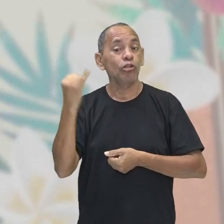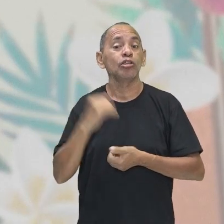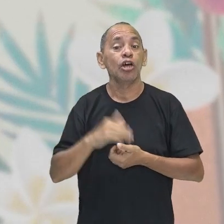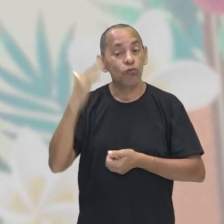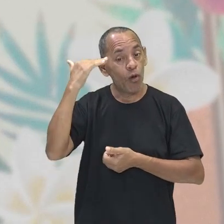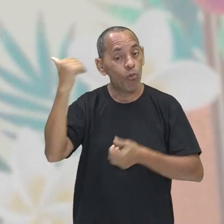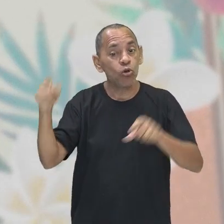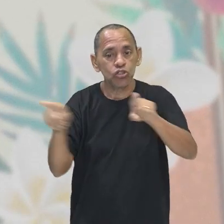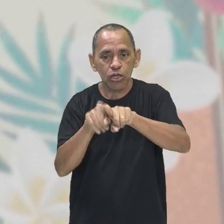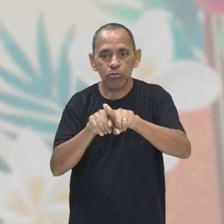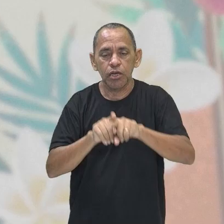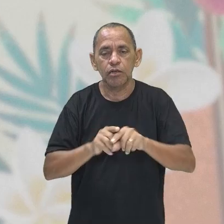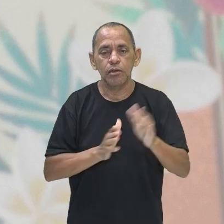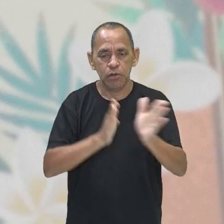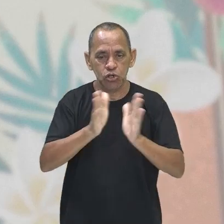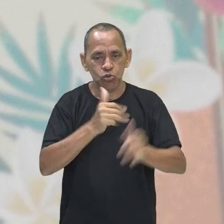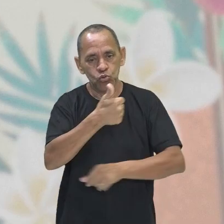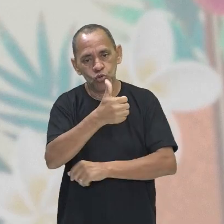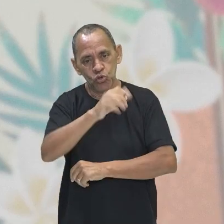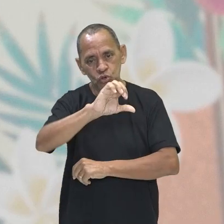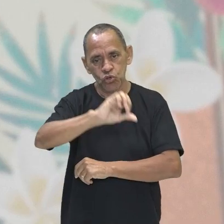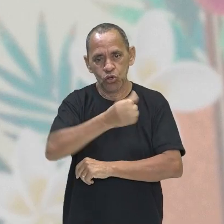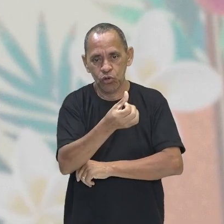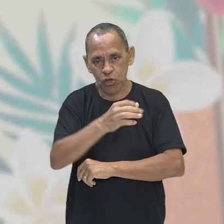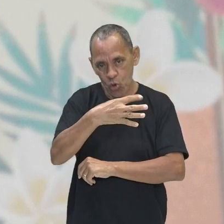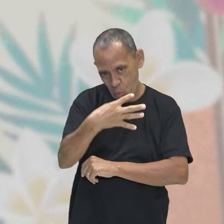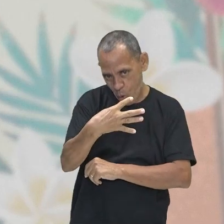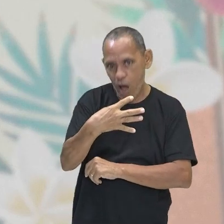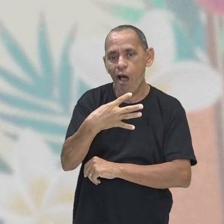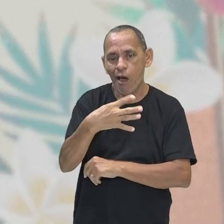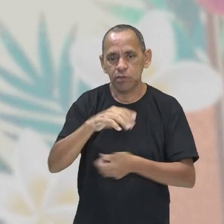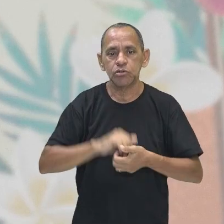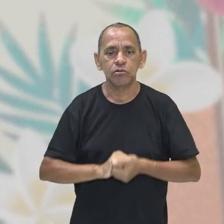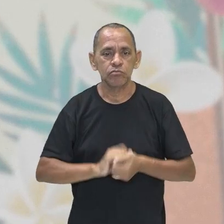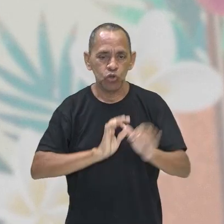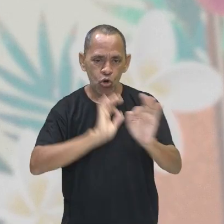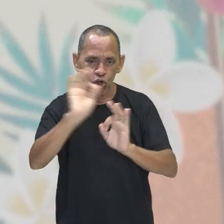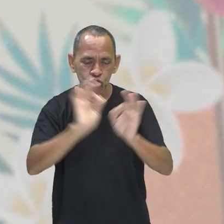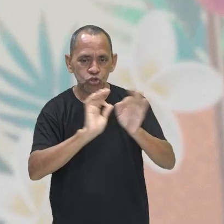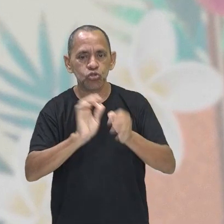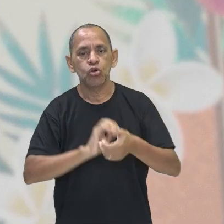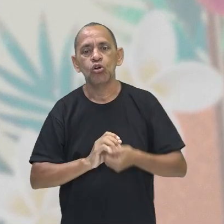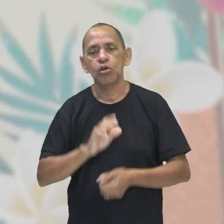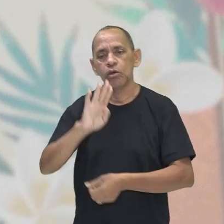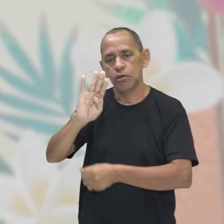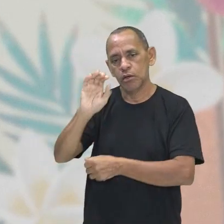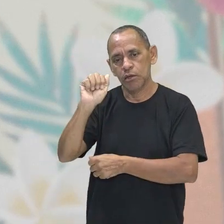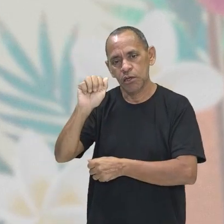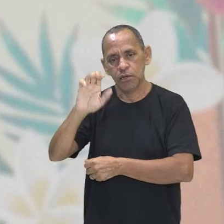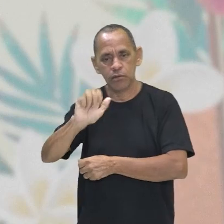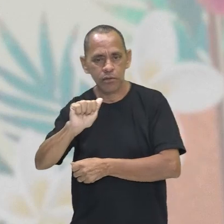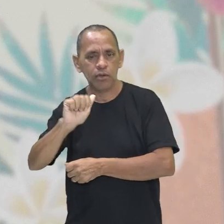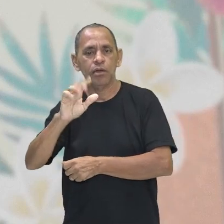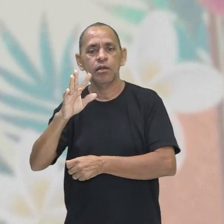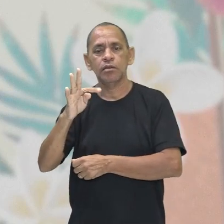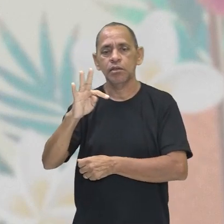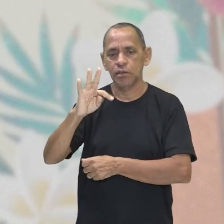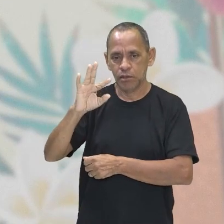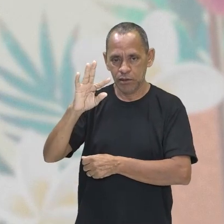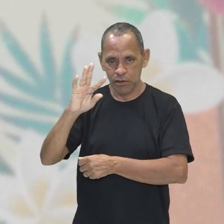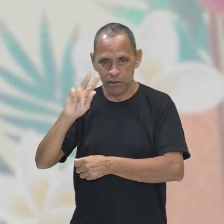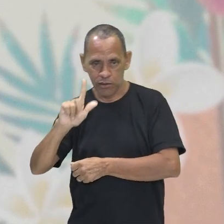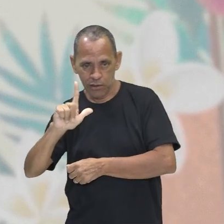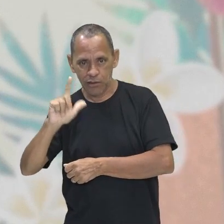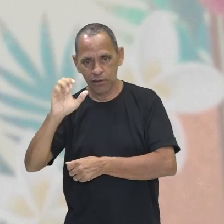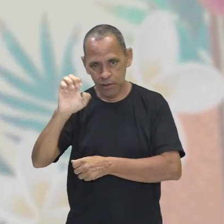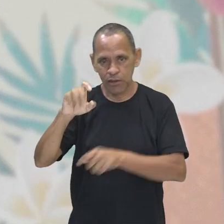Em 1964, competindo com os Beatles, os Rolling Stones e Elvis Presley, Tom Jobim ganhou o